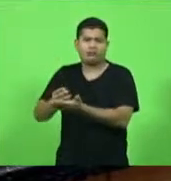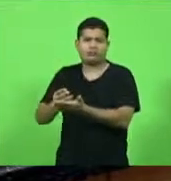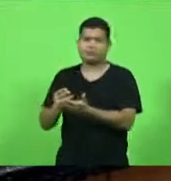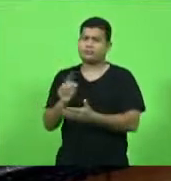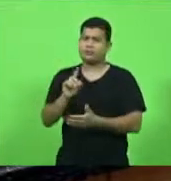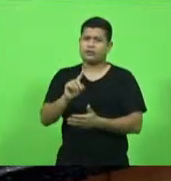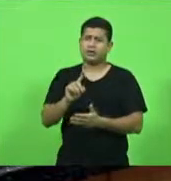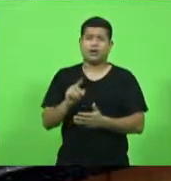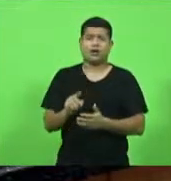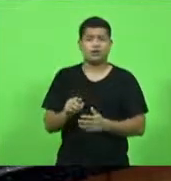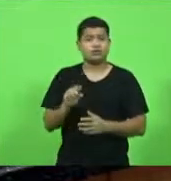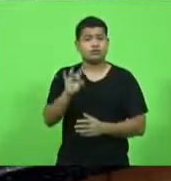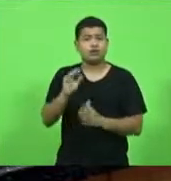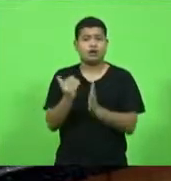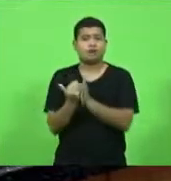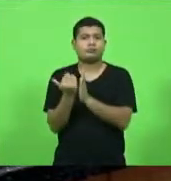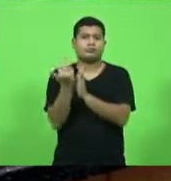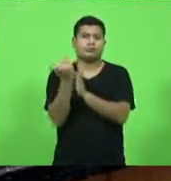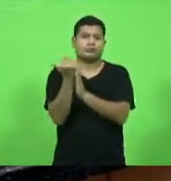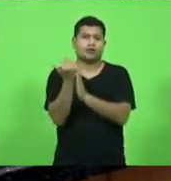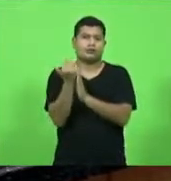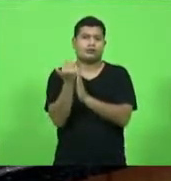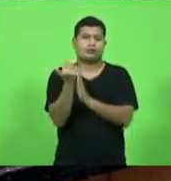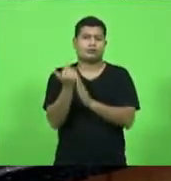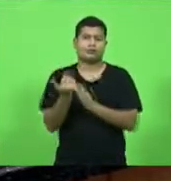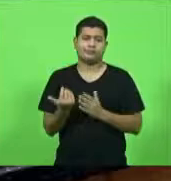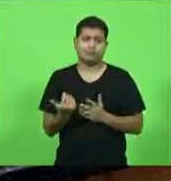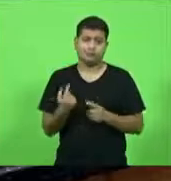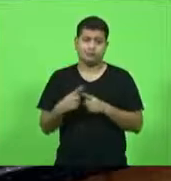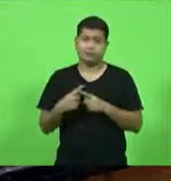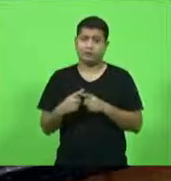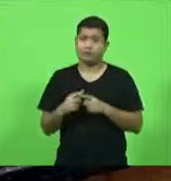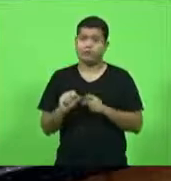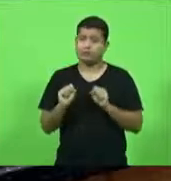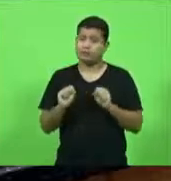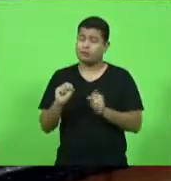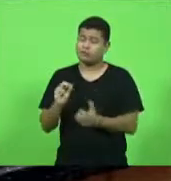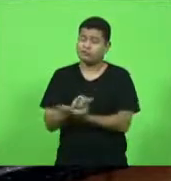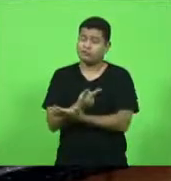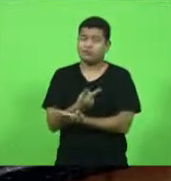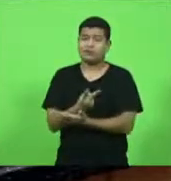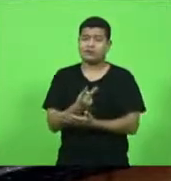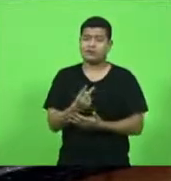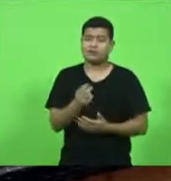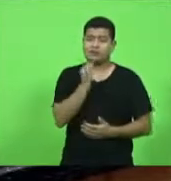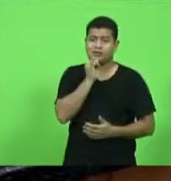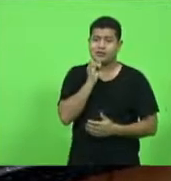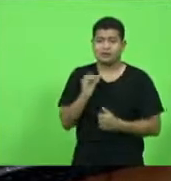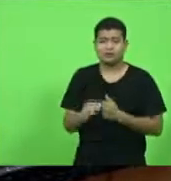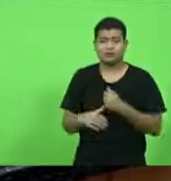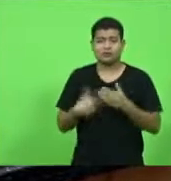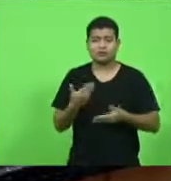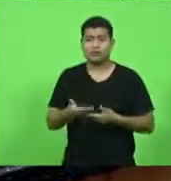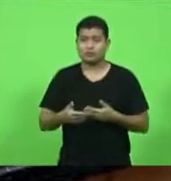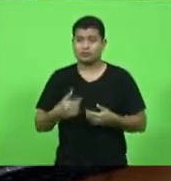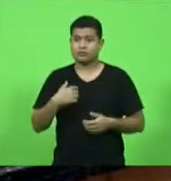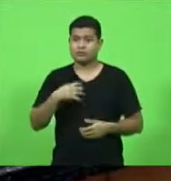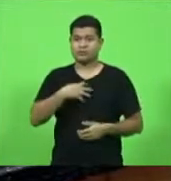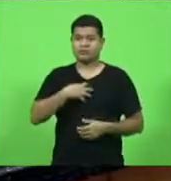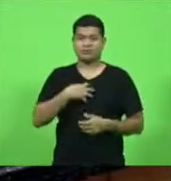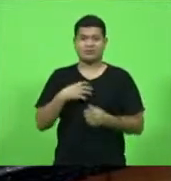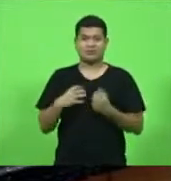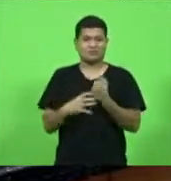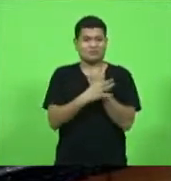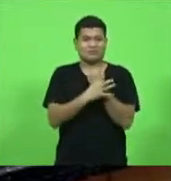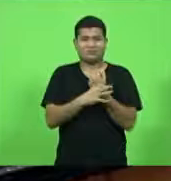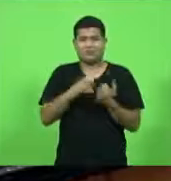O contrário disso, ele é errado, porque isso causa uma insegurança muito grande no deputado. A impressão que nos dá é que a gente está